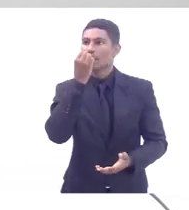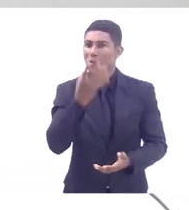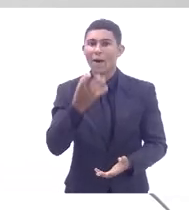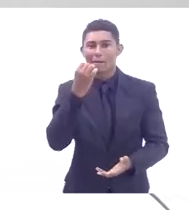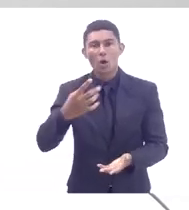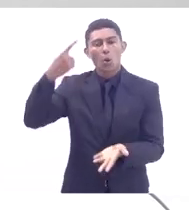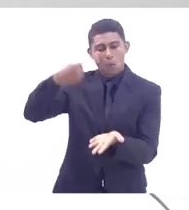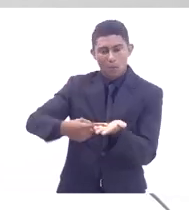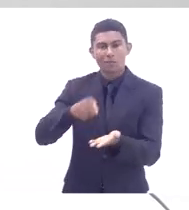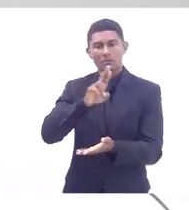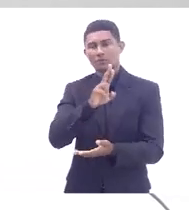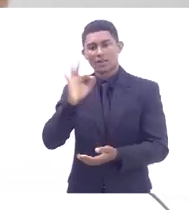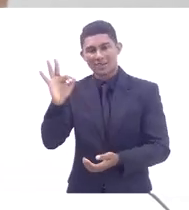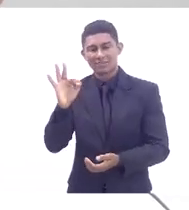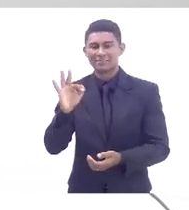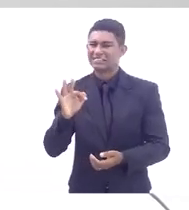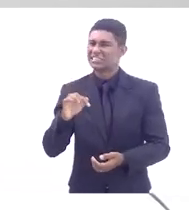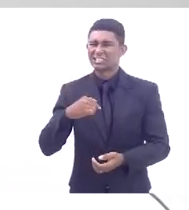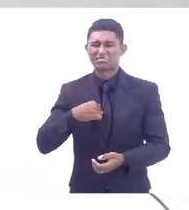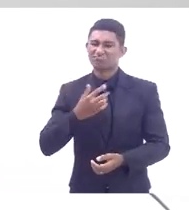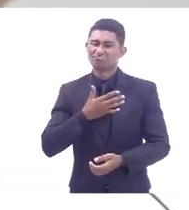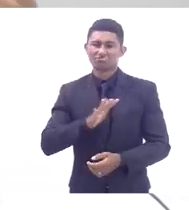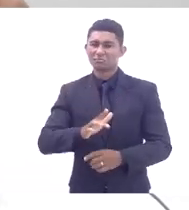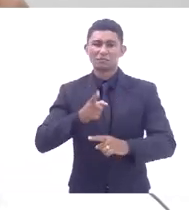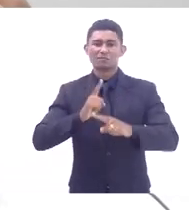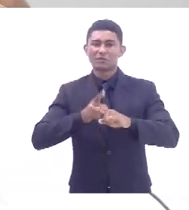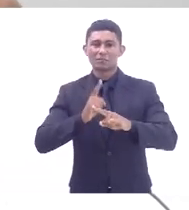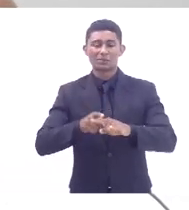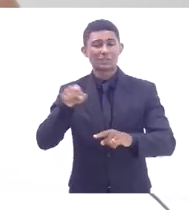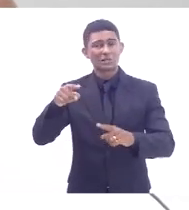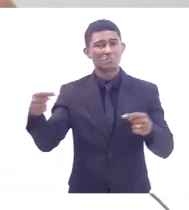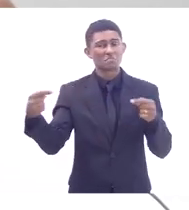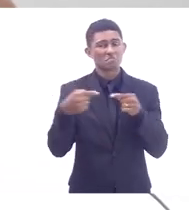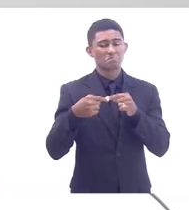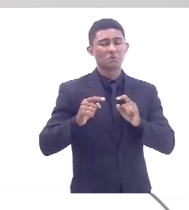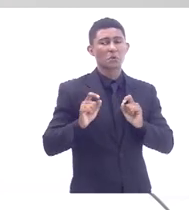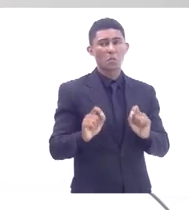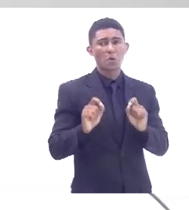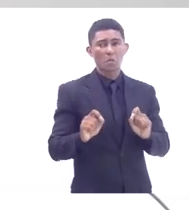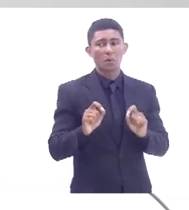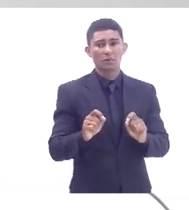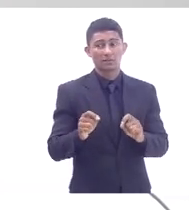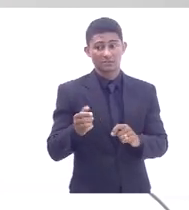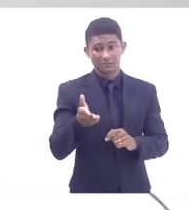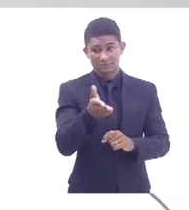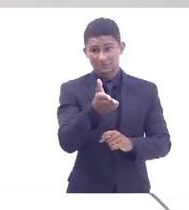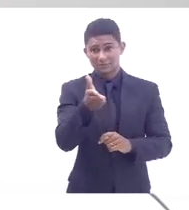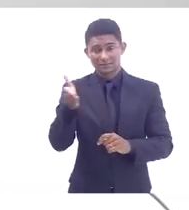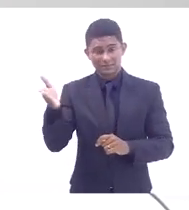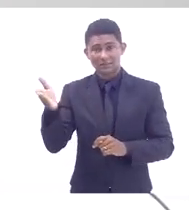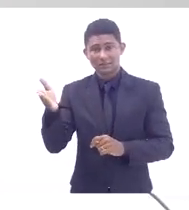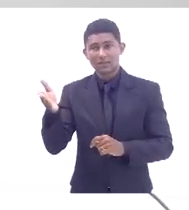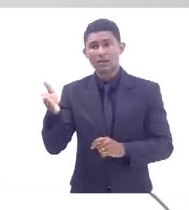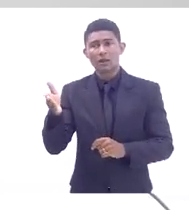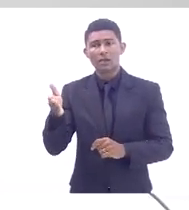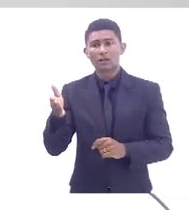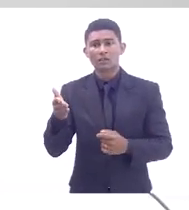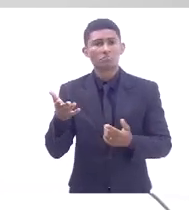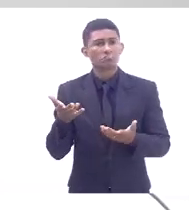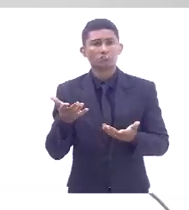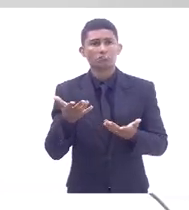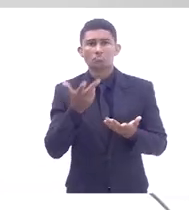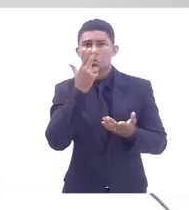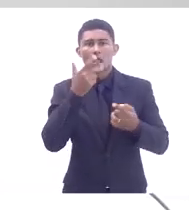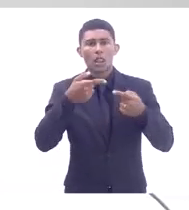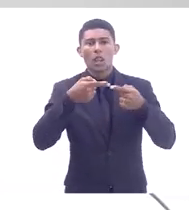regime que o regime é um dispositivo da agenda neoliberal É bom que se diga isso o regime de apuração fiscal ele não tem